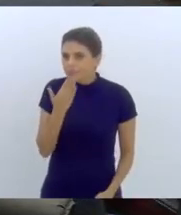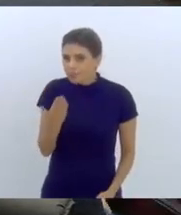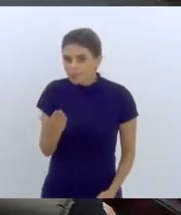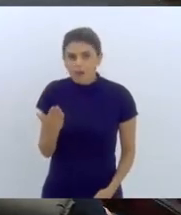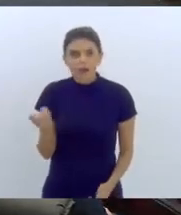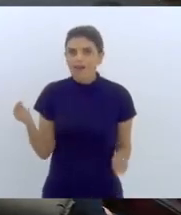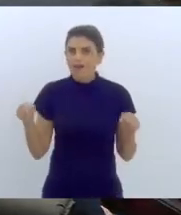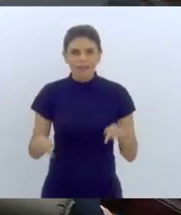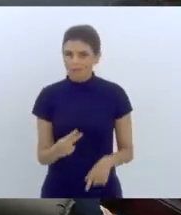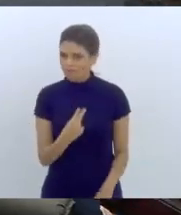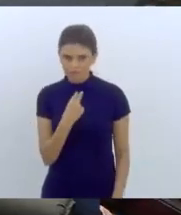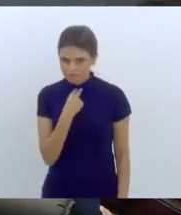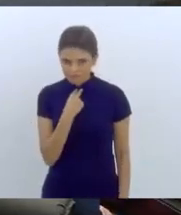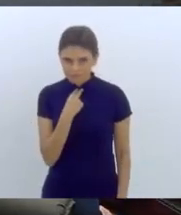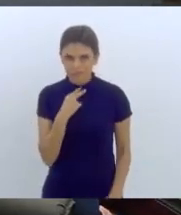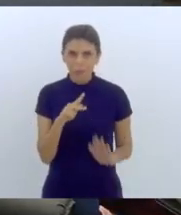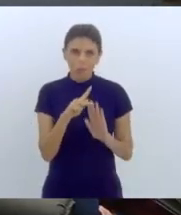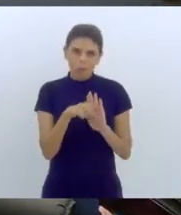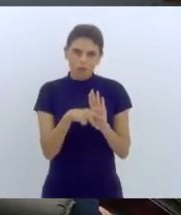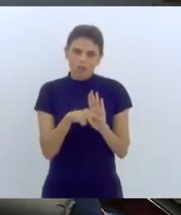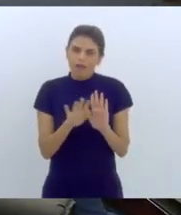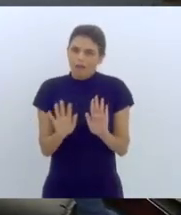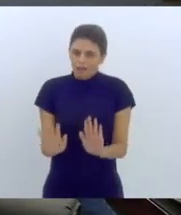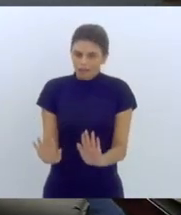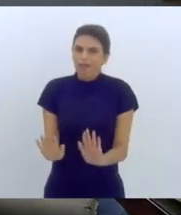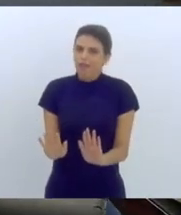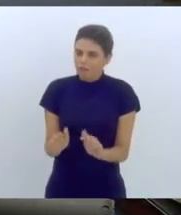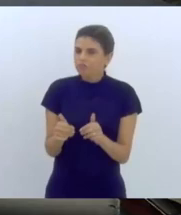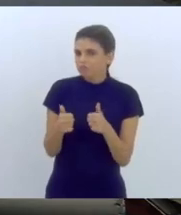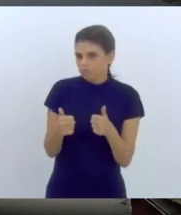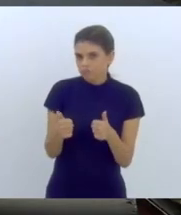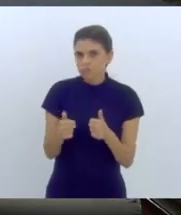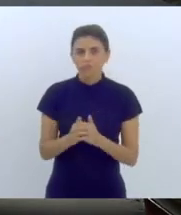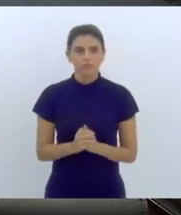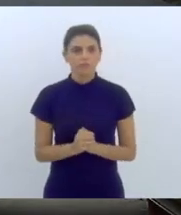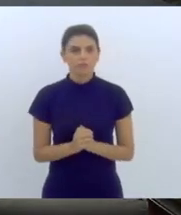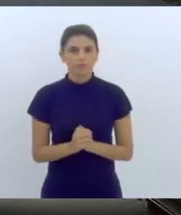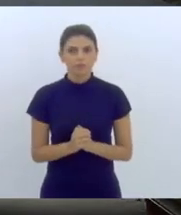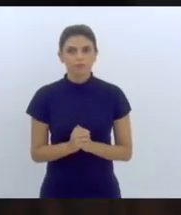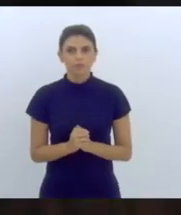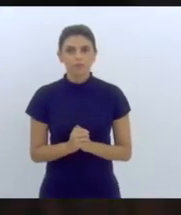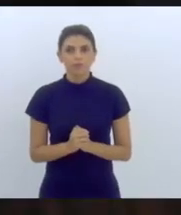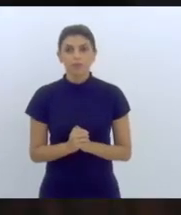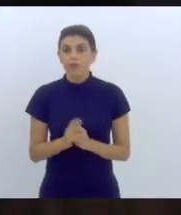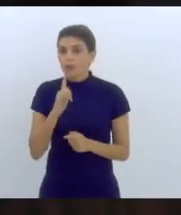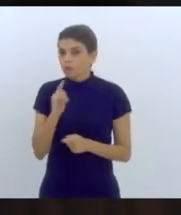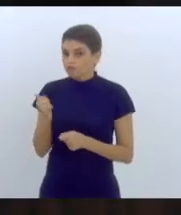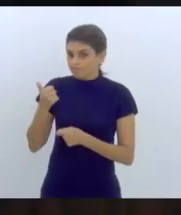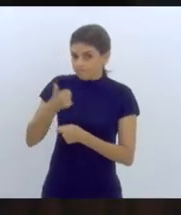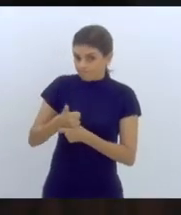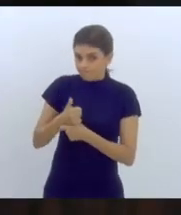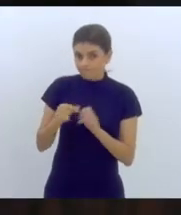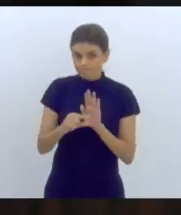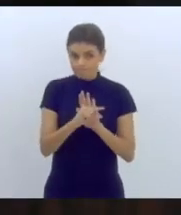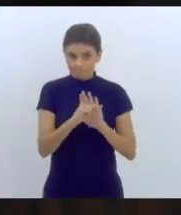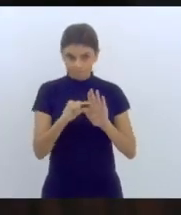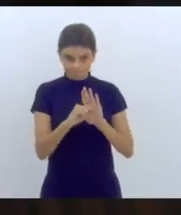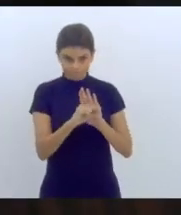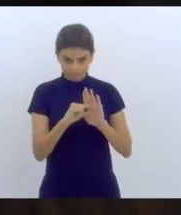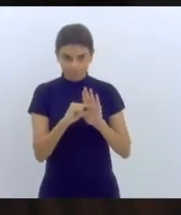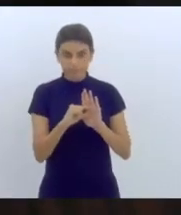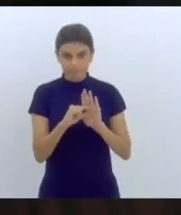Ah, ele não pode, porque o projeto... Ah. Pode ser, né? Se tratando de substitutivo...